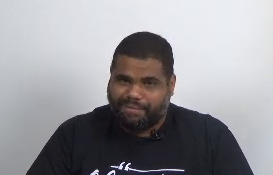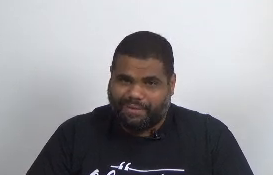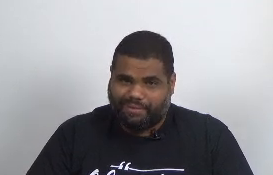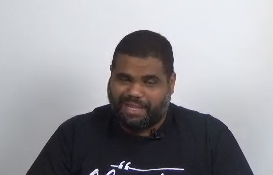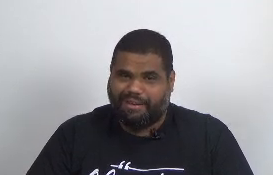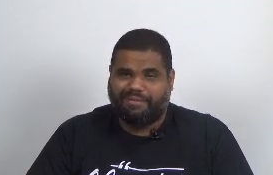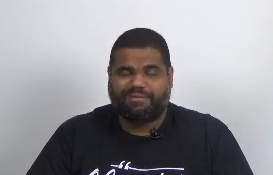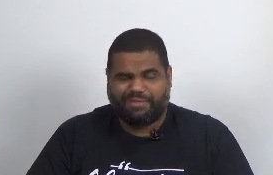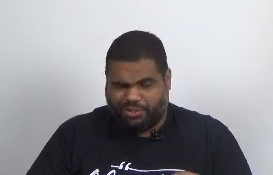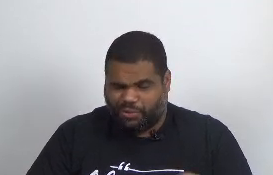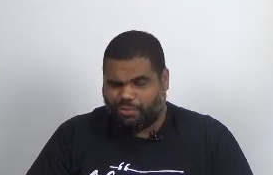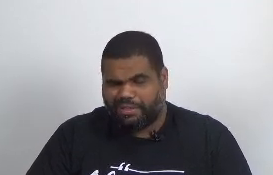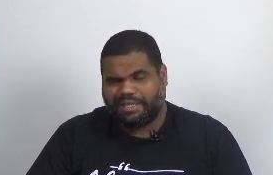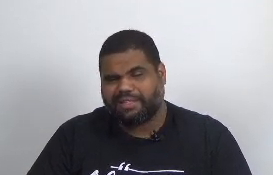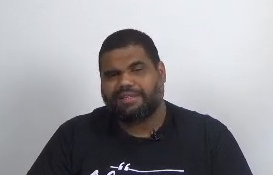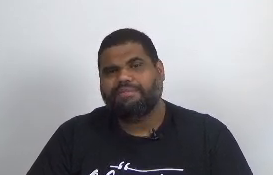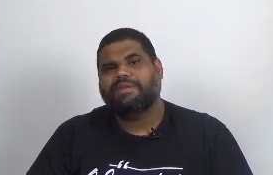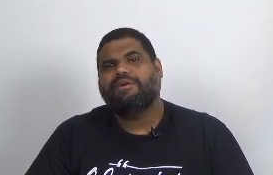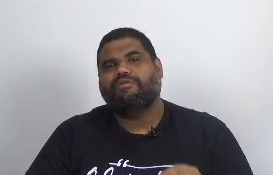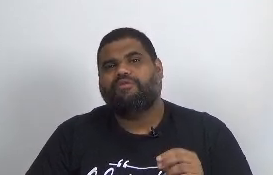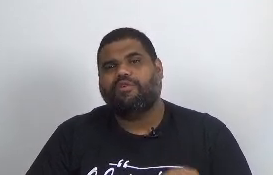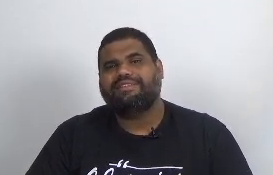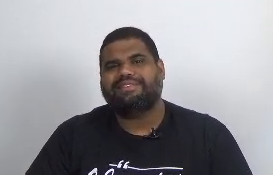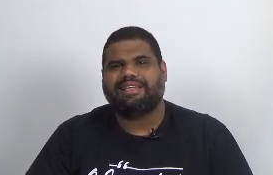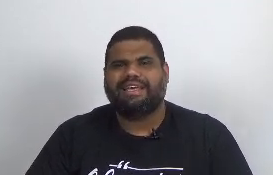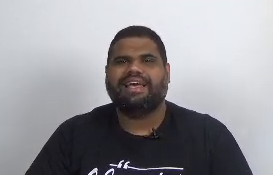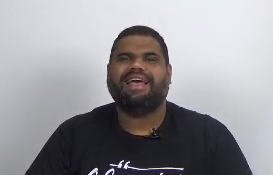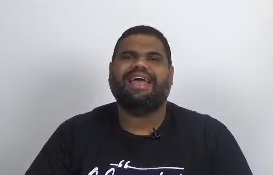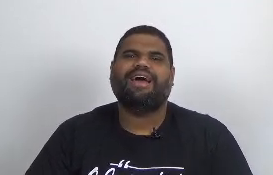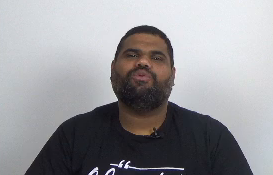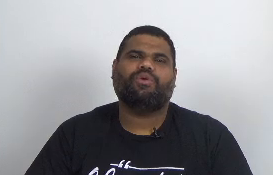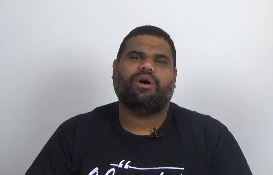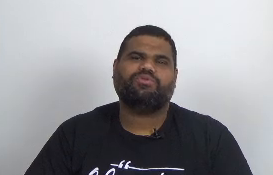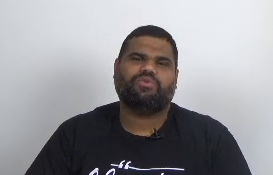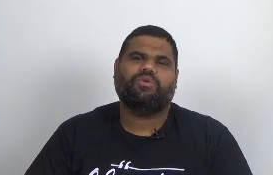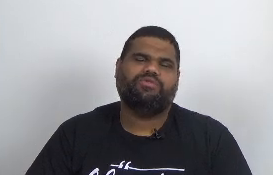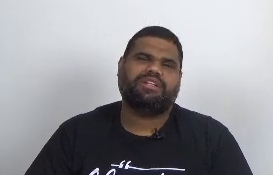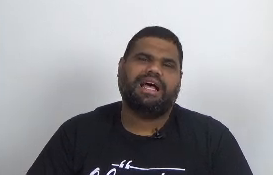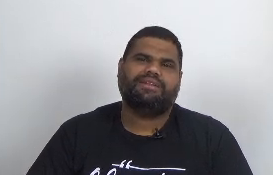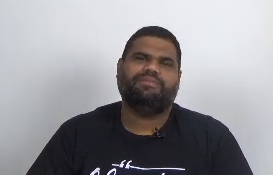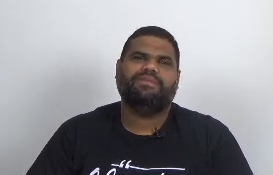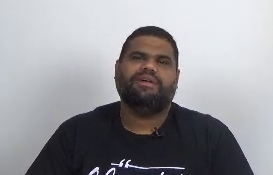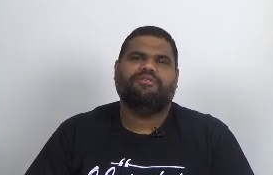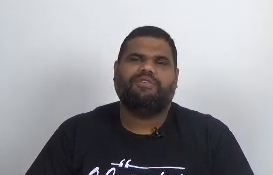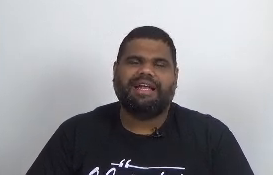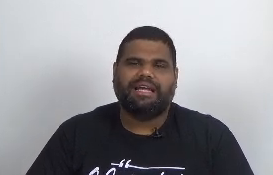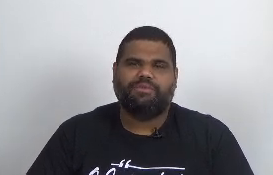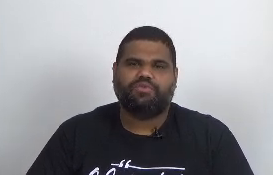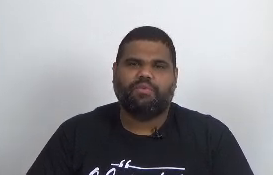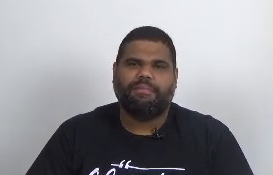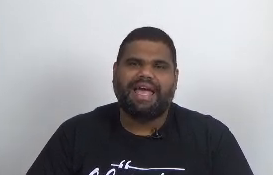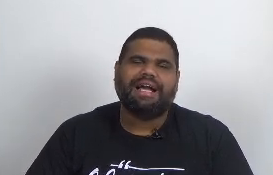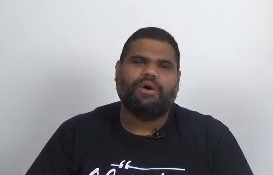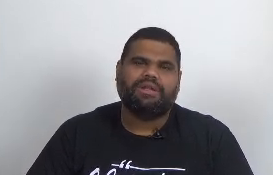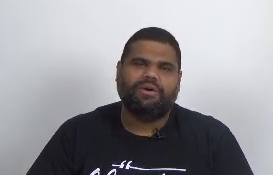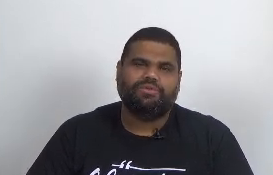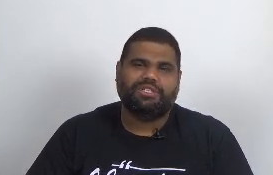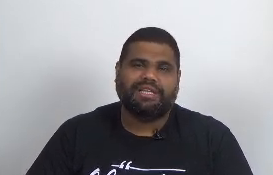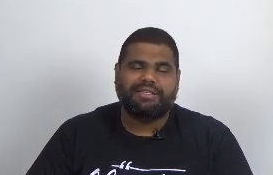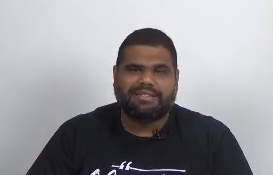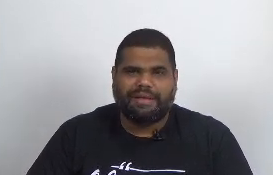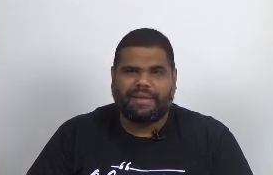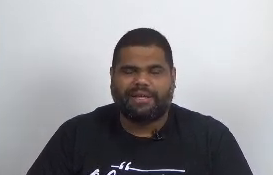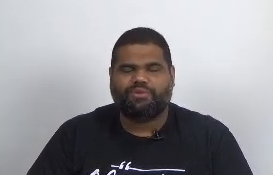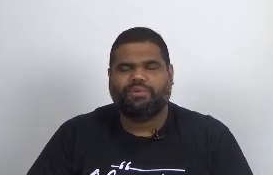21h30, né? 21h30, você é o nosso convidado. Faremos um mega aulão